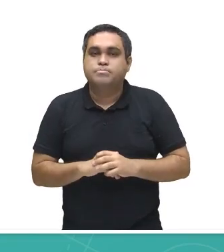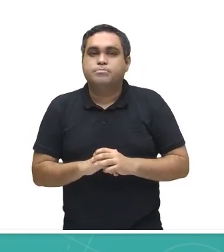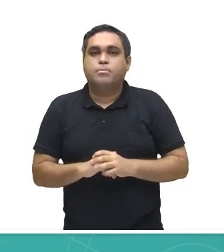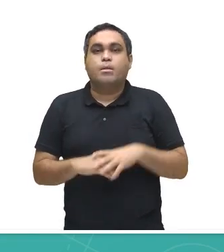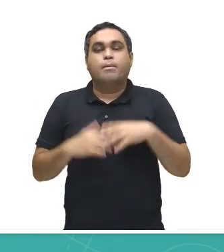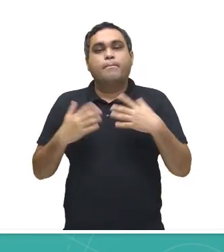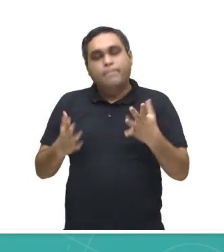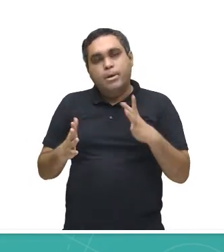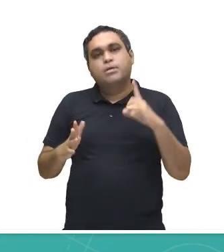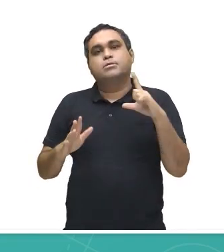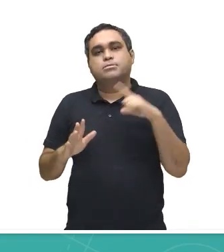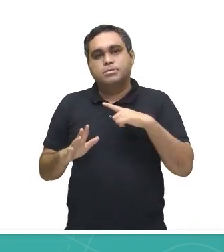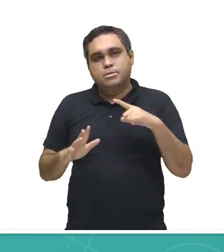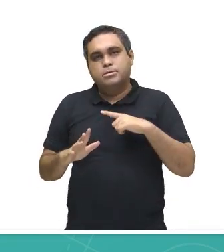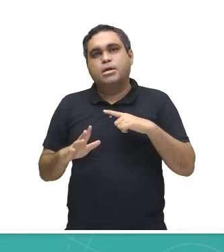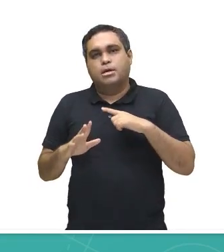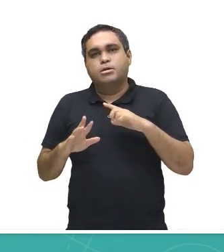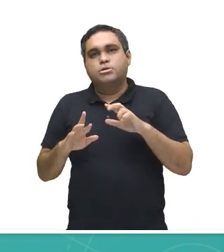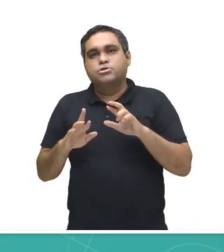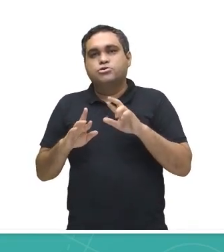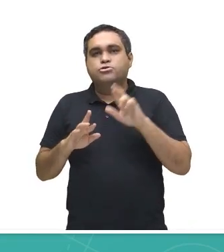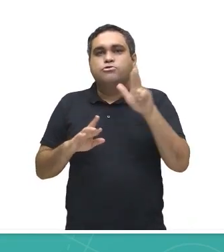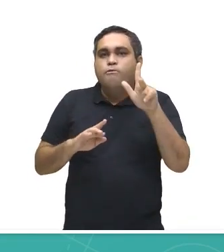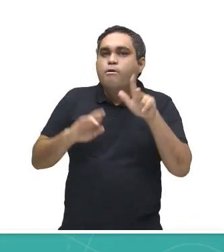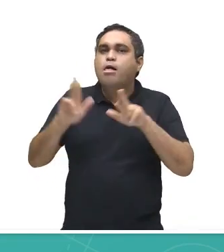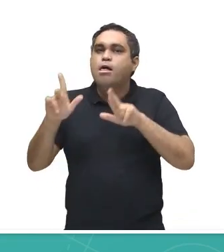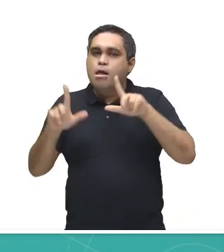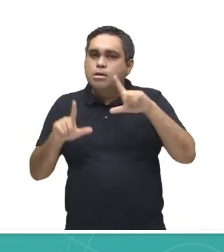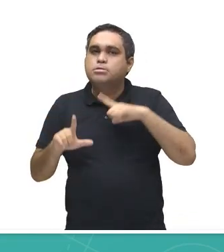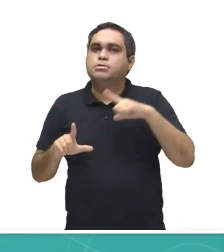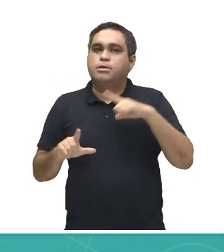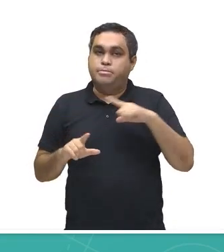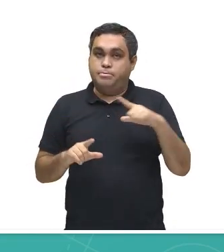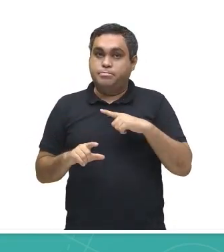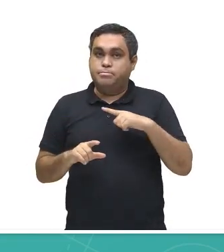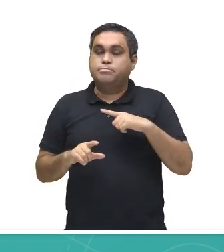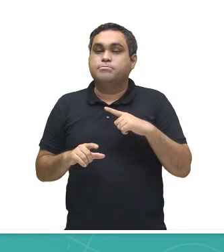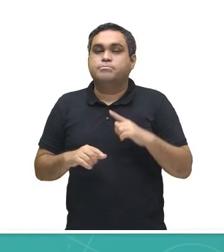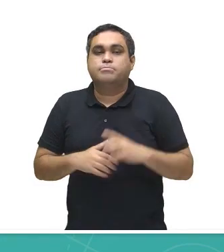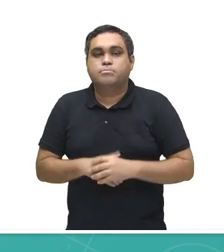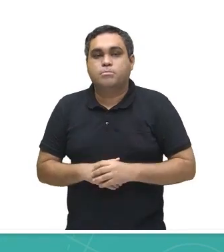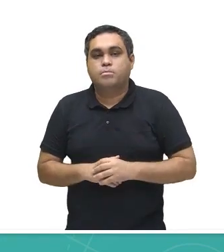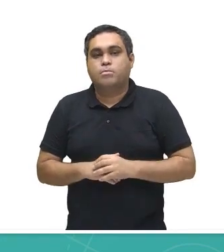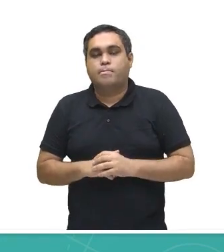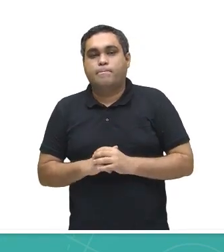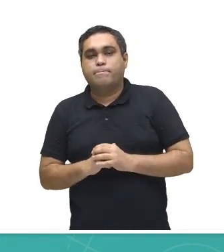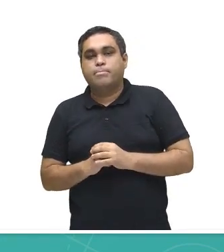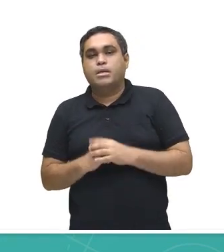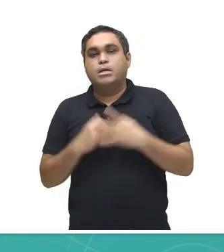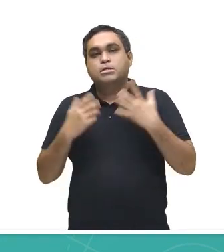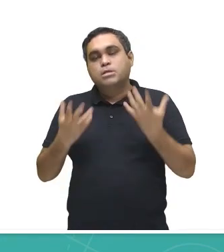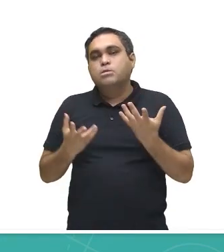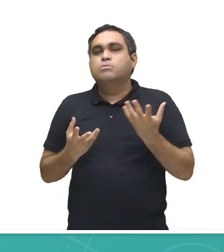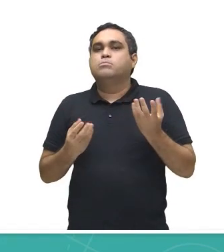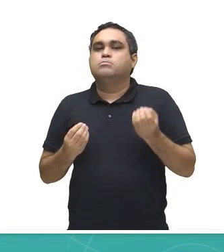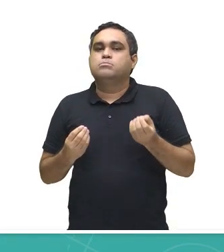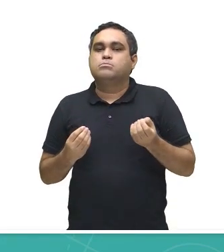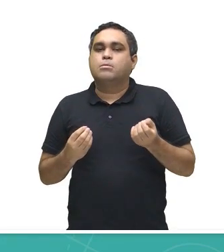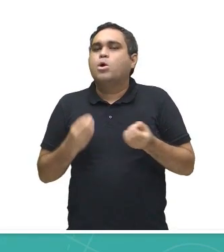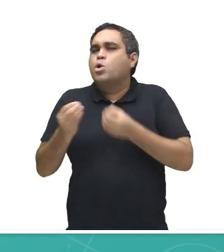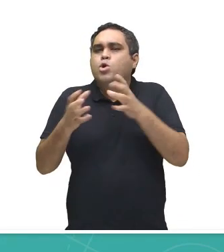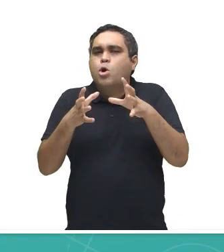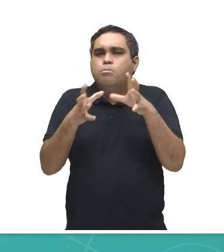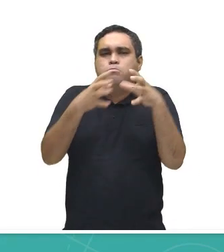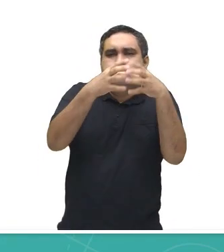diferenças regionais, para ocorrer essas divisões regionais. Então, olha só, essas diferenças regionais que a gente vai estudar